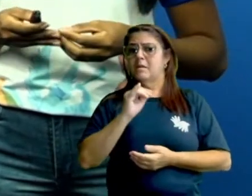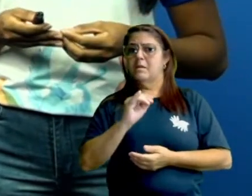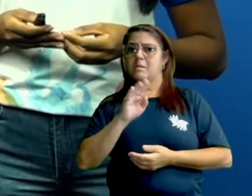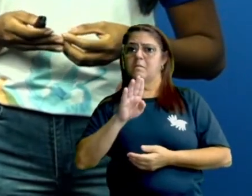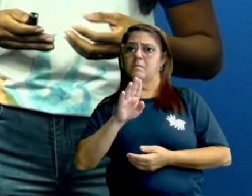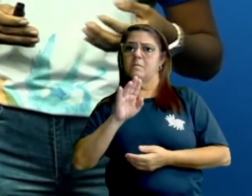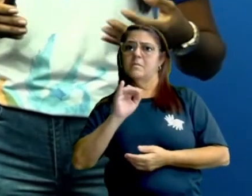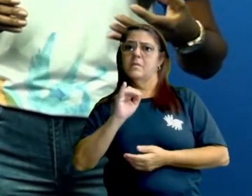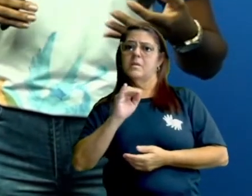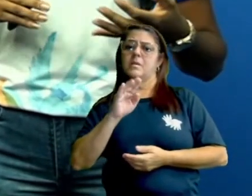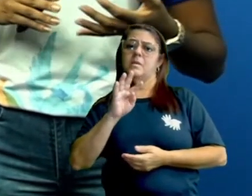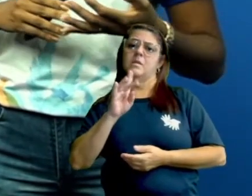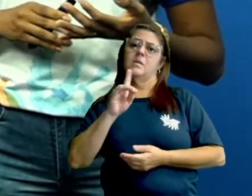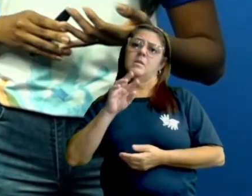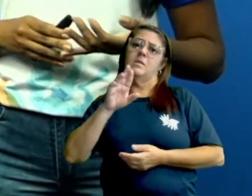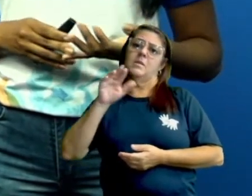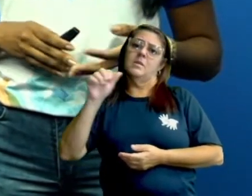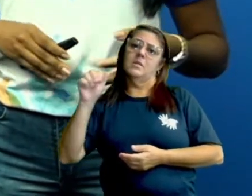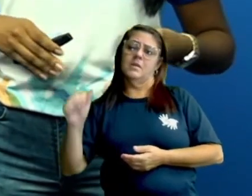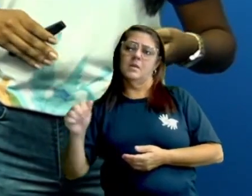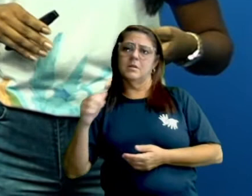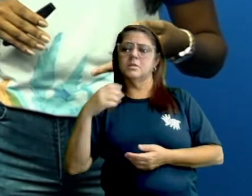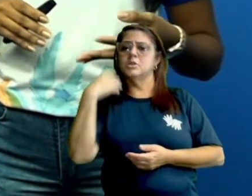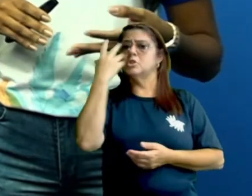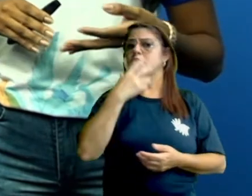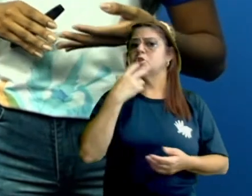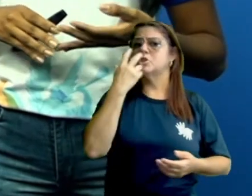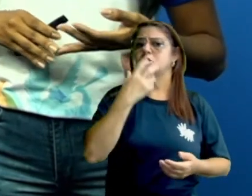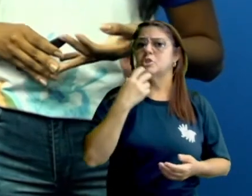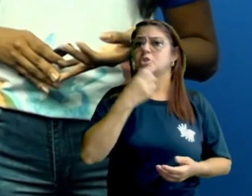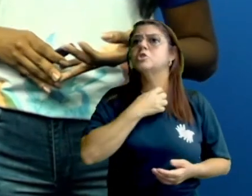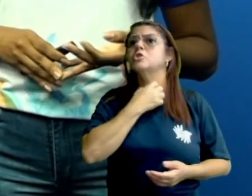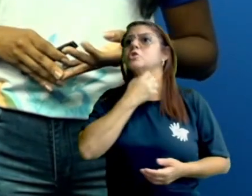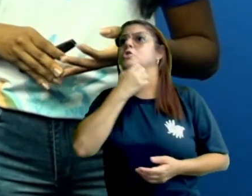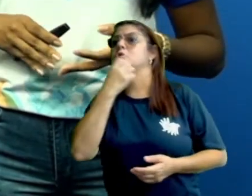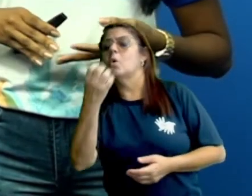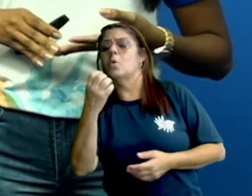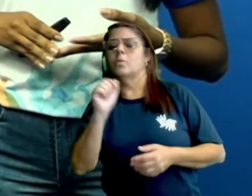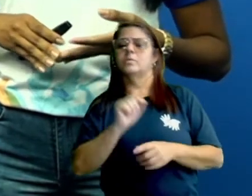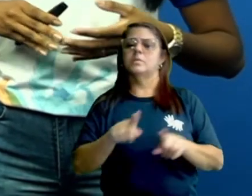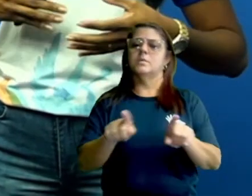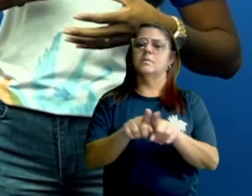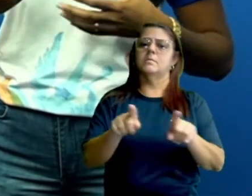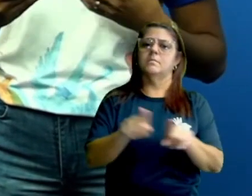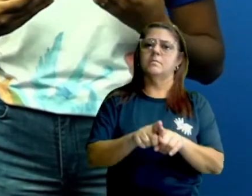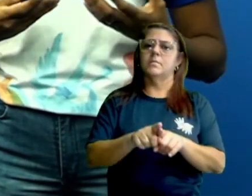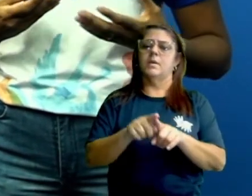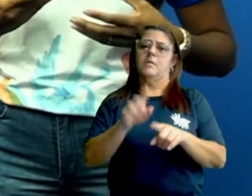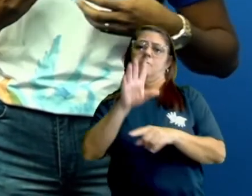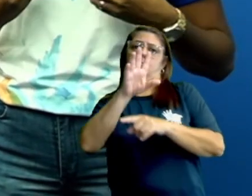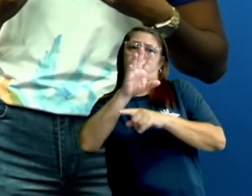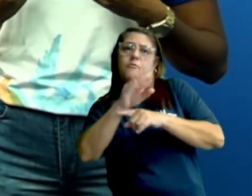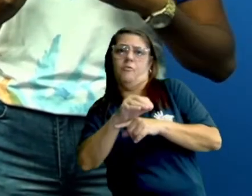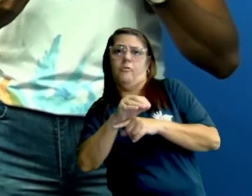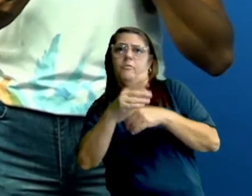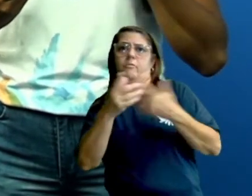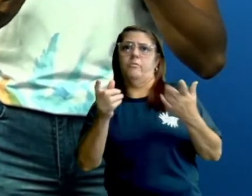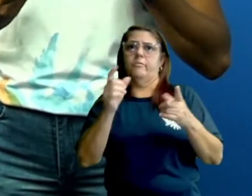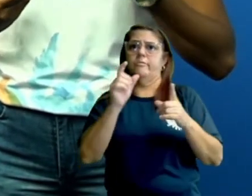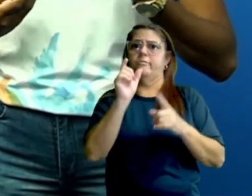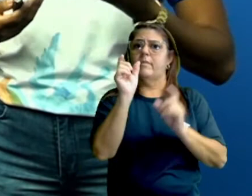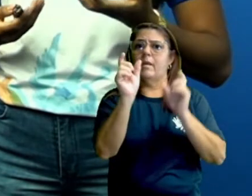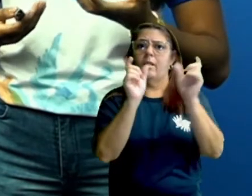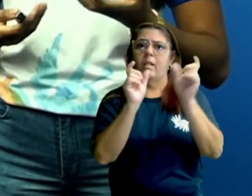quando você utiliza tanto sons, quanto você utiliza imagem, ou você utiliza as palavras ou